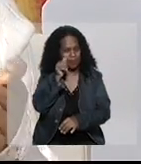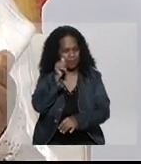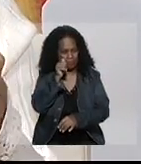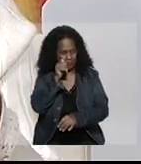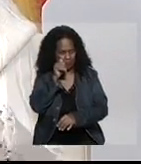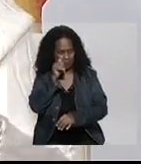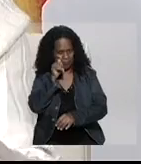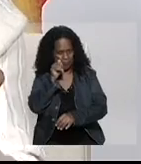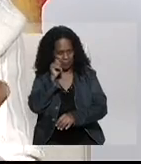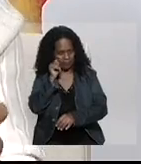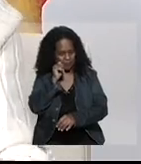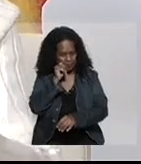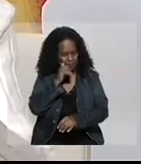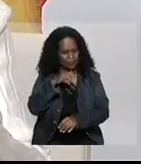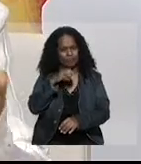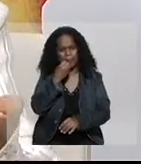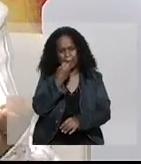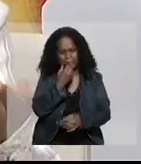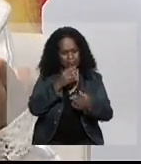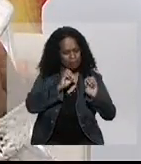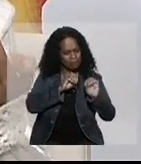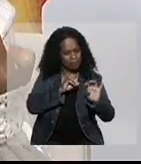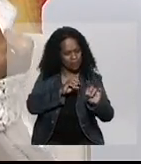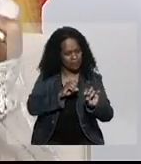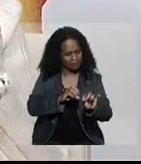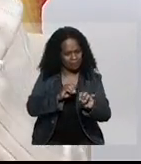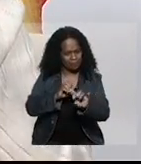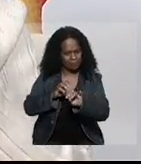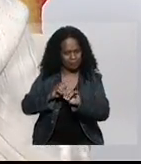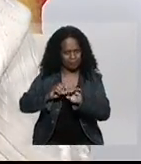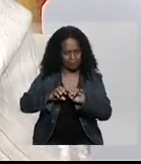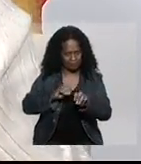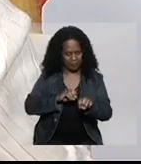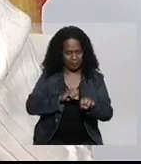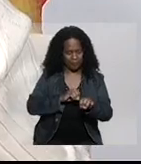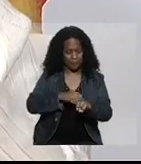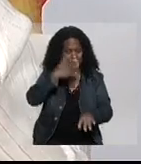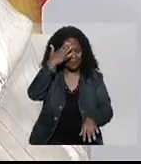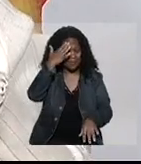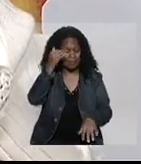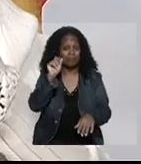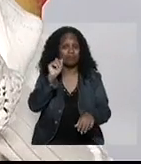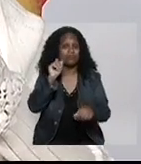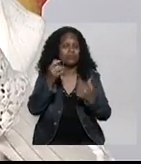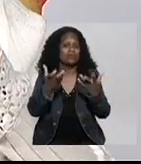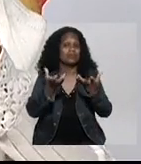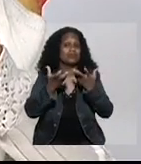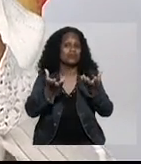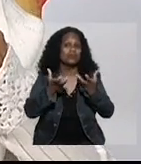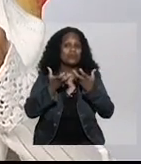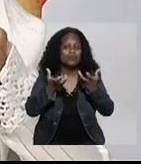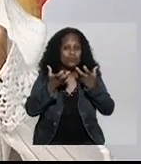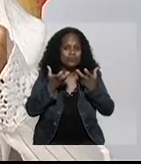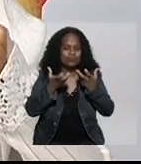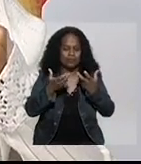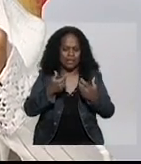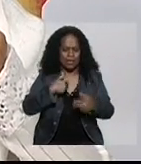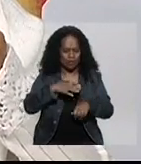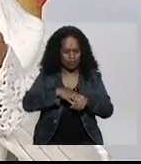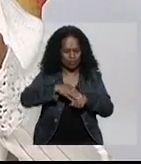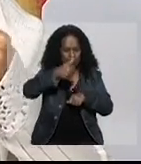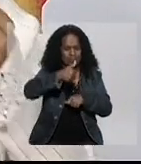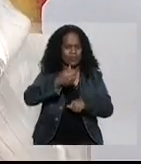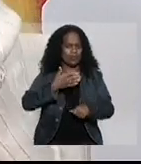garota tiver um berço tal, e for mais introspectiva para ela mesma e querer trazer para ela o que